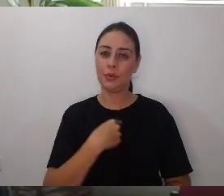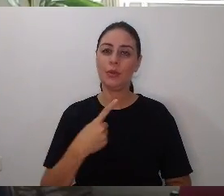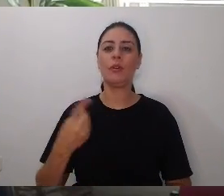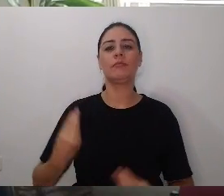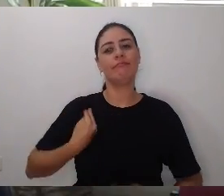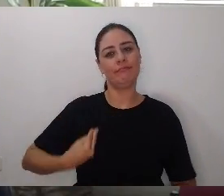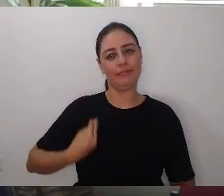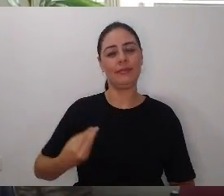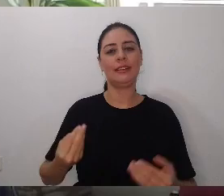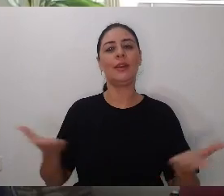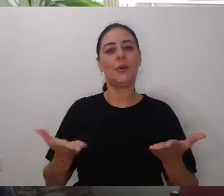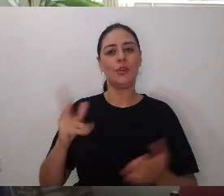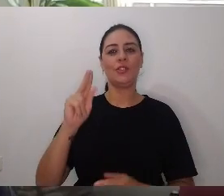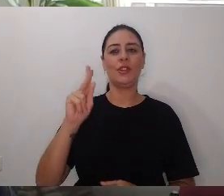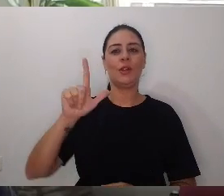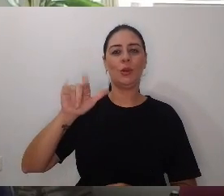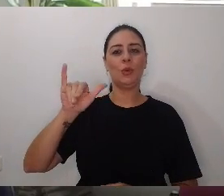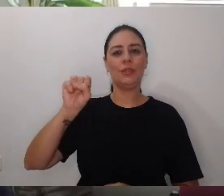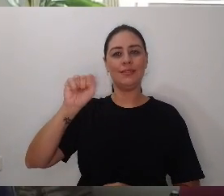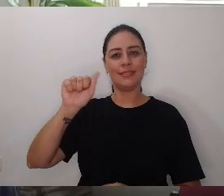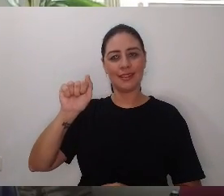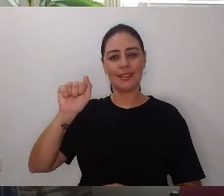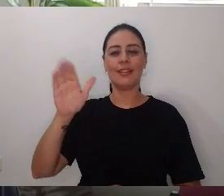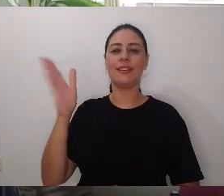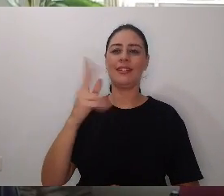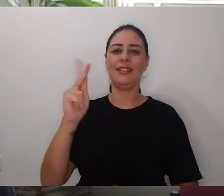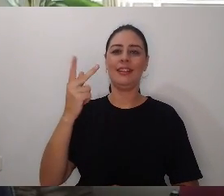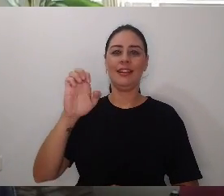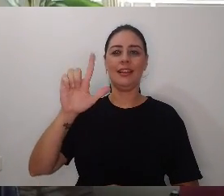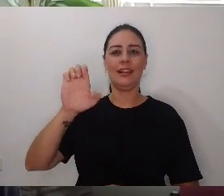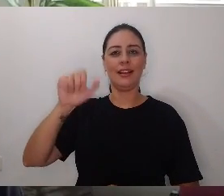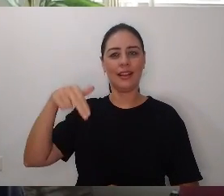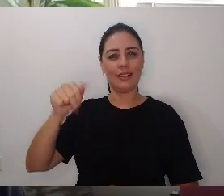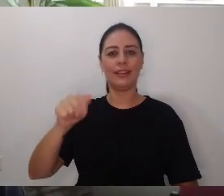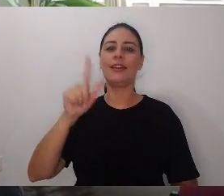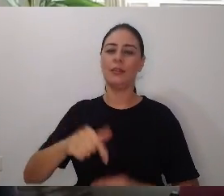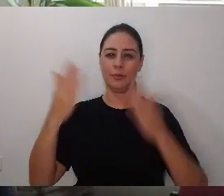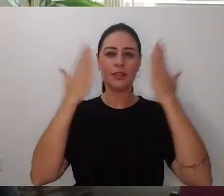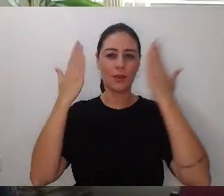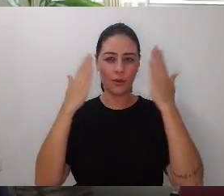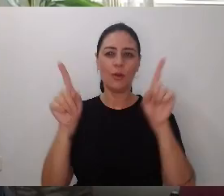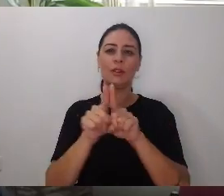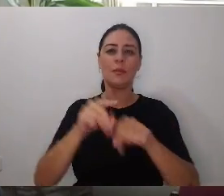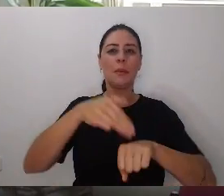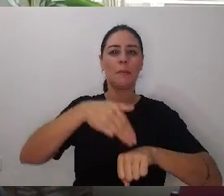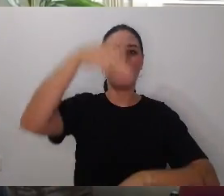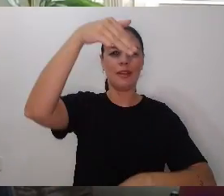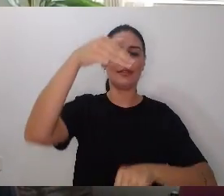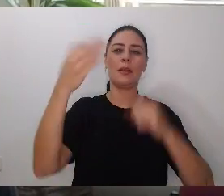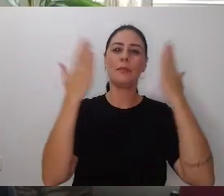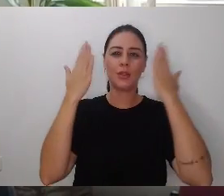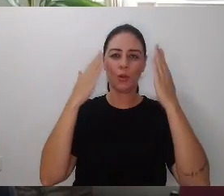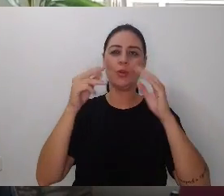falar hoje conosco, nós estamos aqui então com a Luísa Helena Cavalletti. A Luísa, que é psicóloga